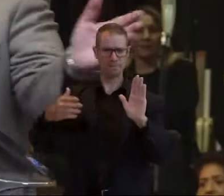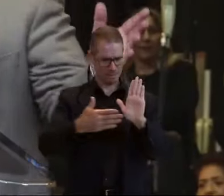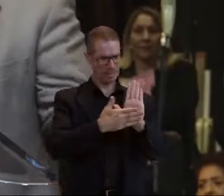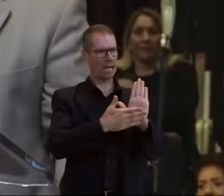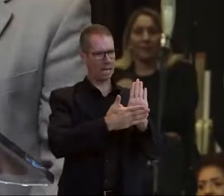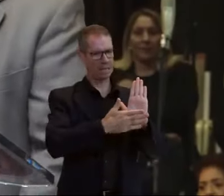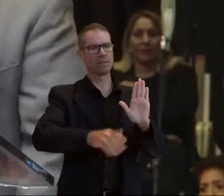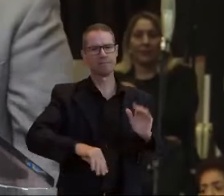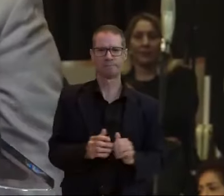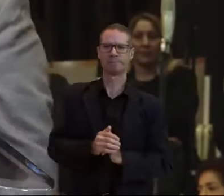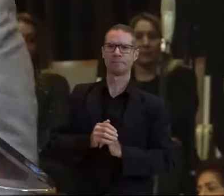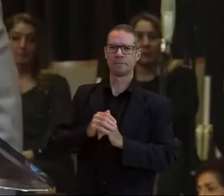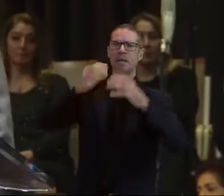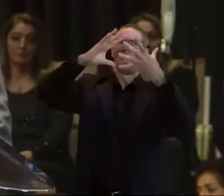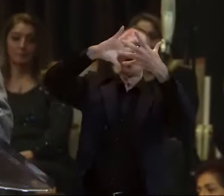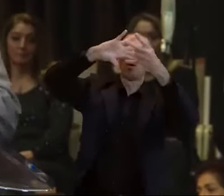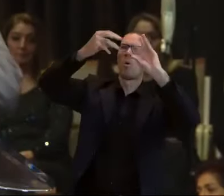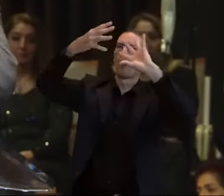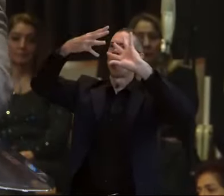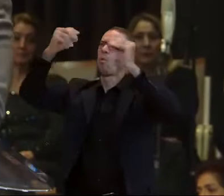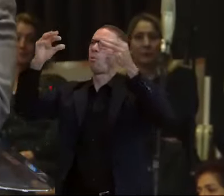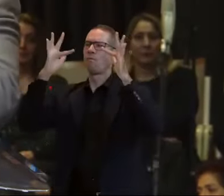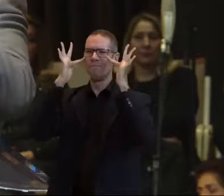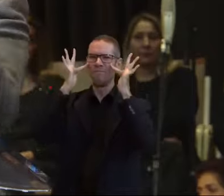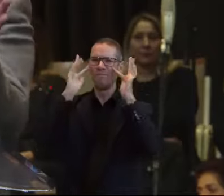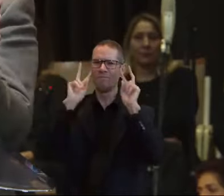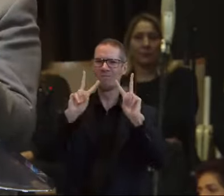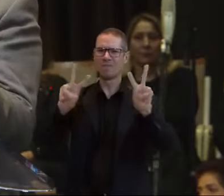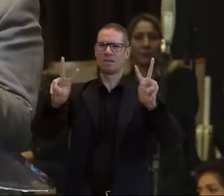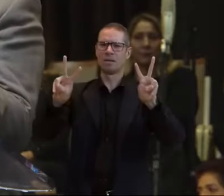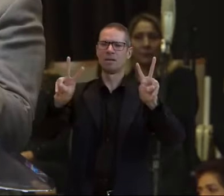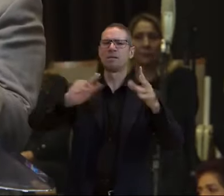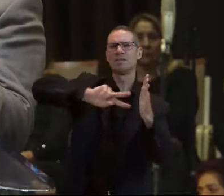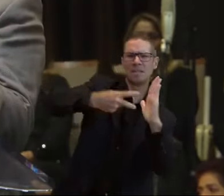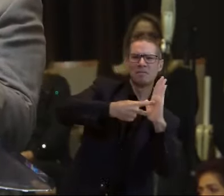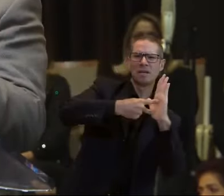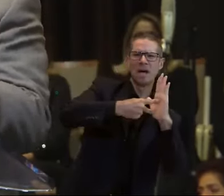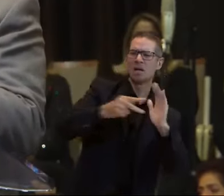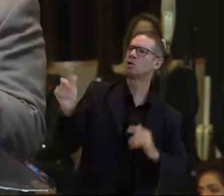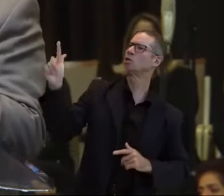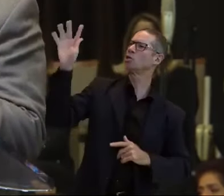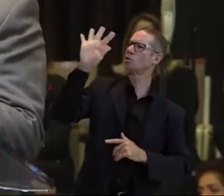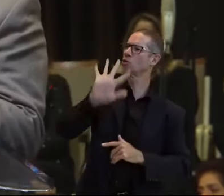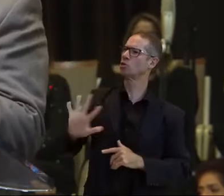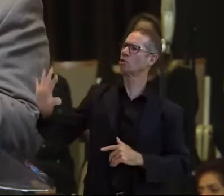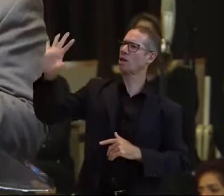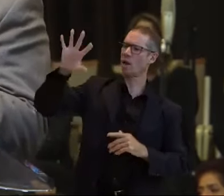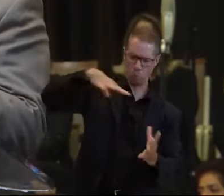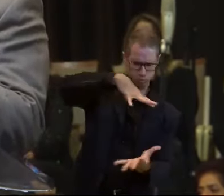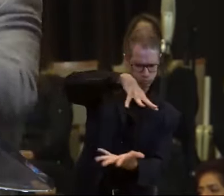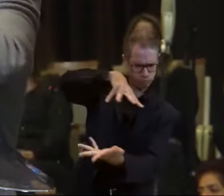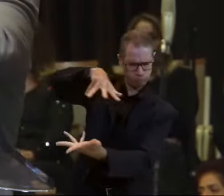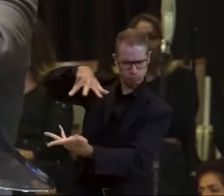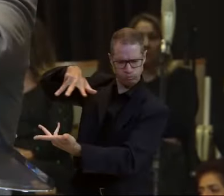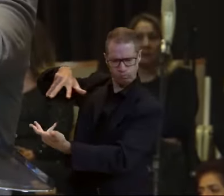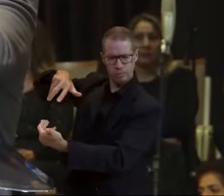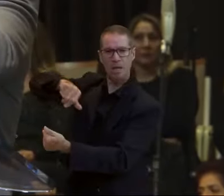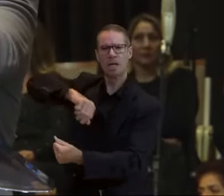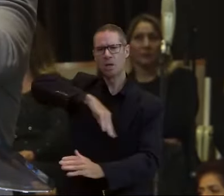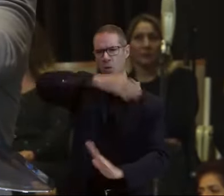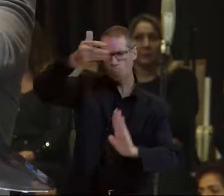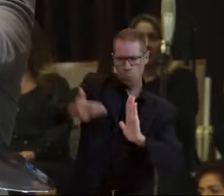essa grande nuvem de testemunhas aponta para o geral, para o universal, por